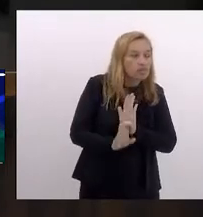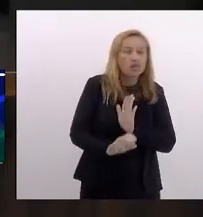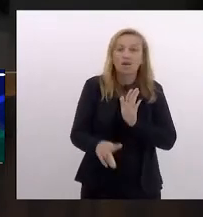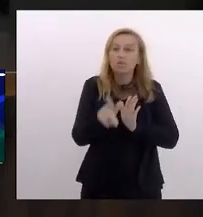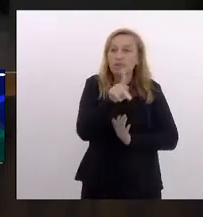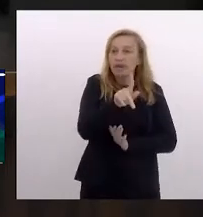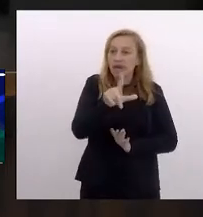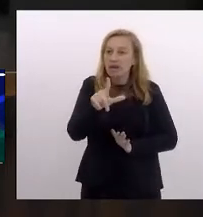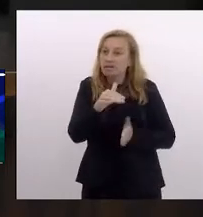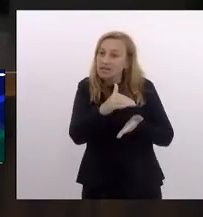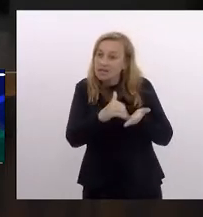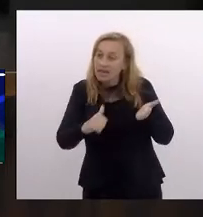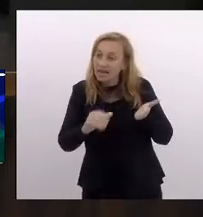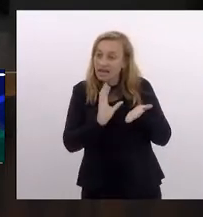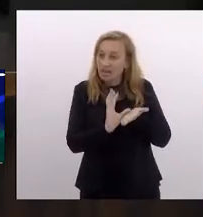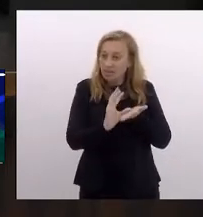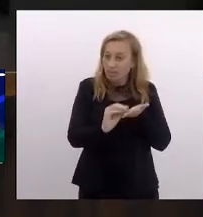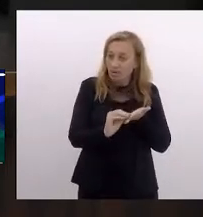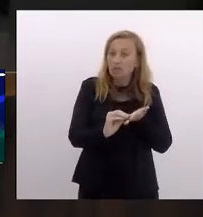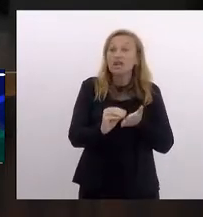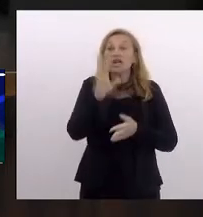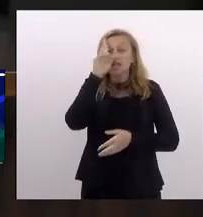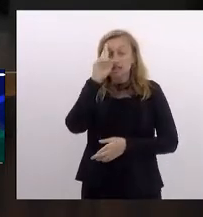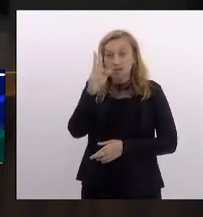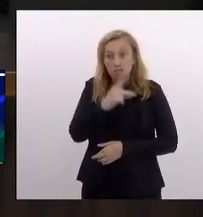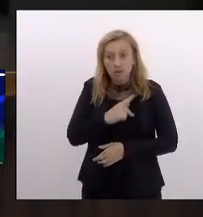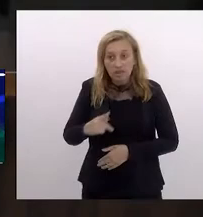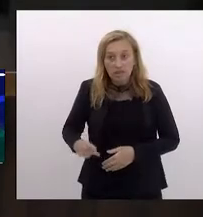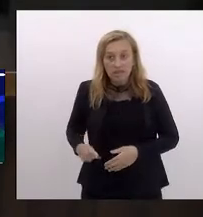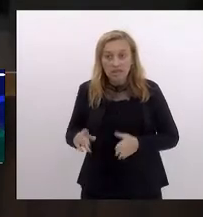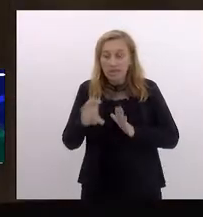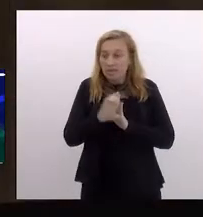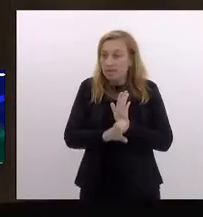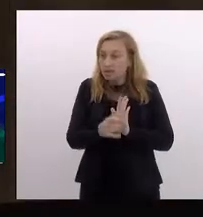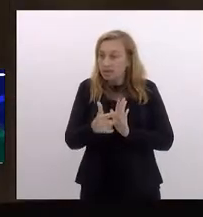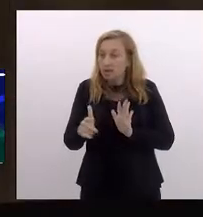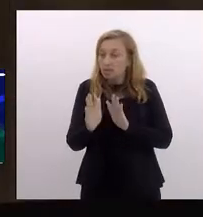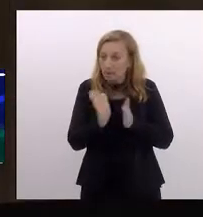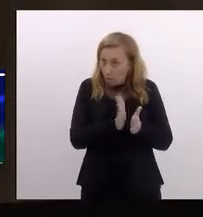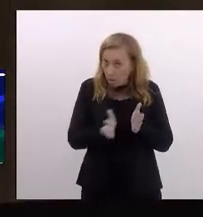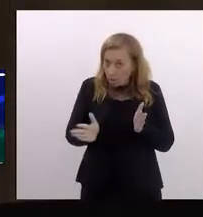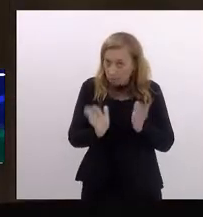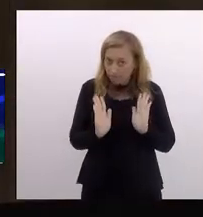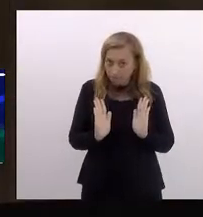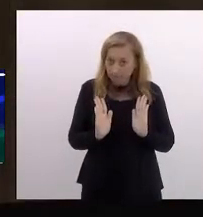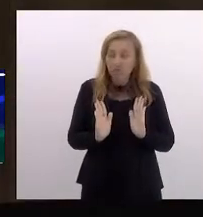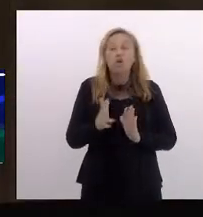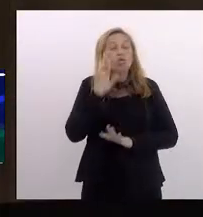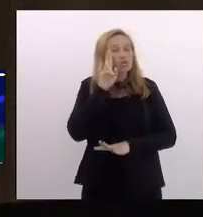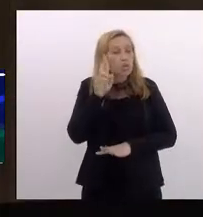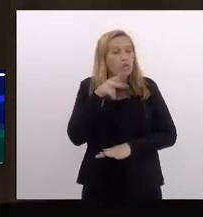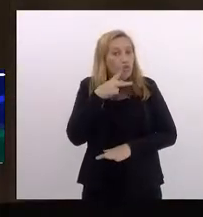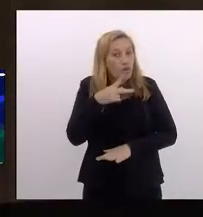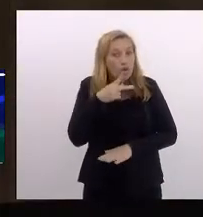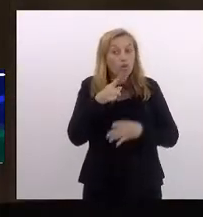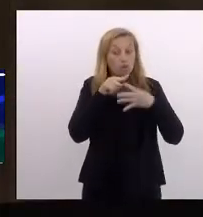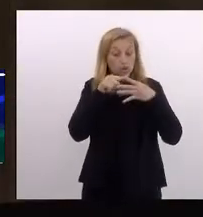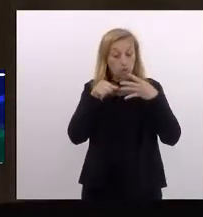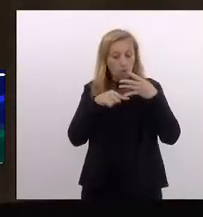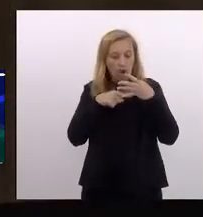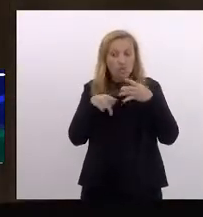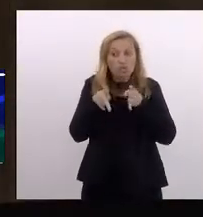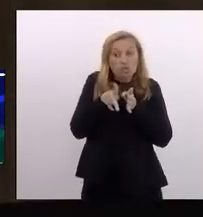PL projeto sairá de pausa o seu presente Mandei sem emendas pela hora você nem falou os